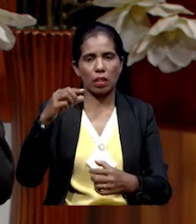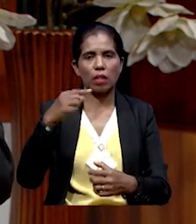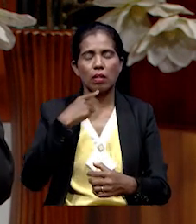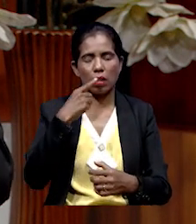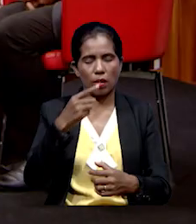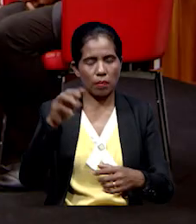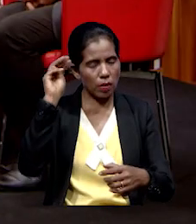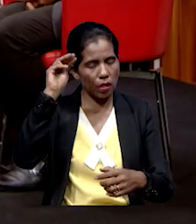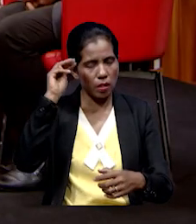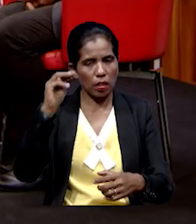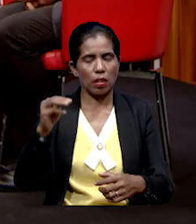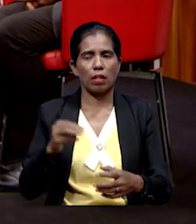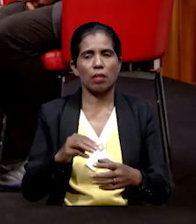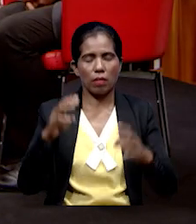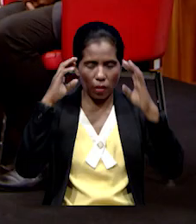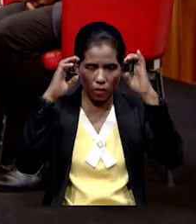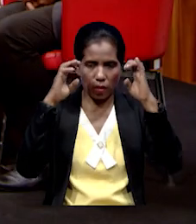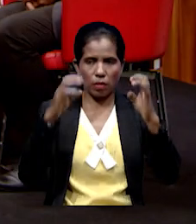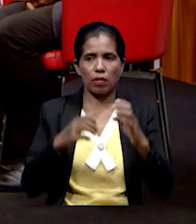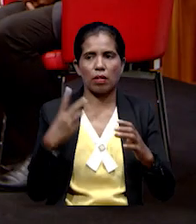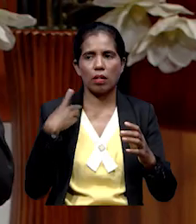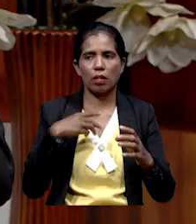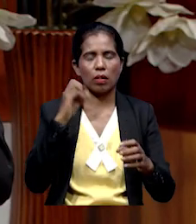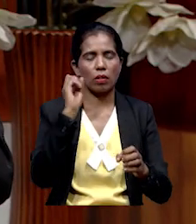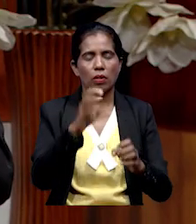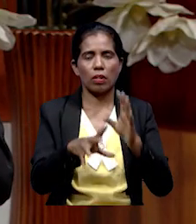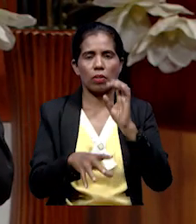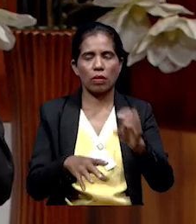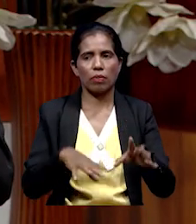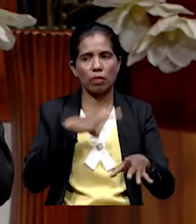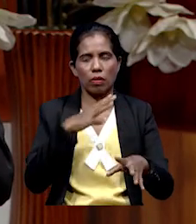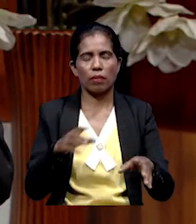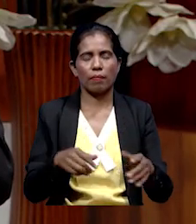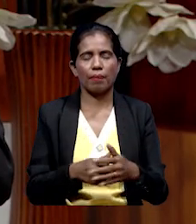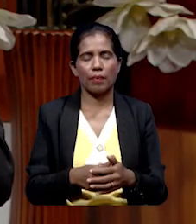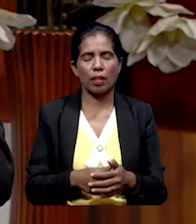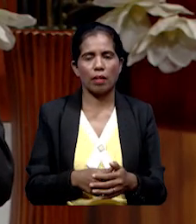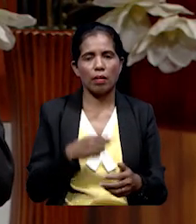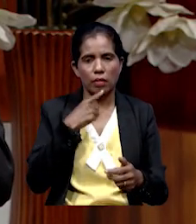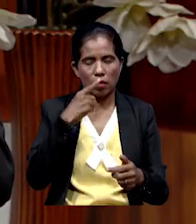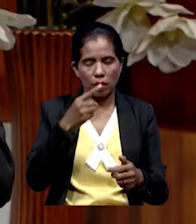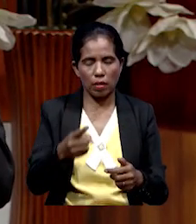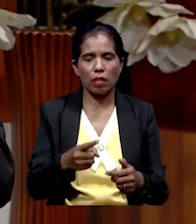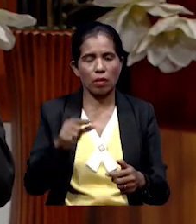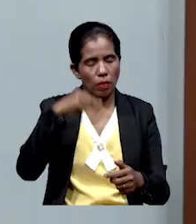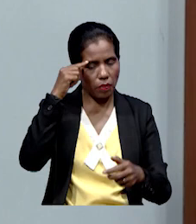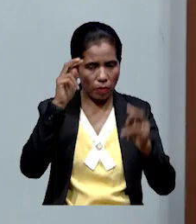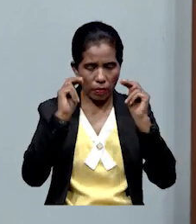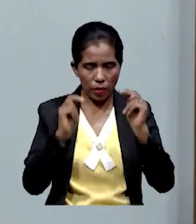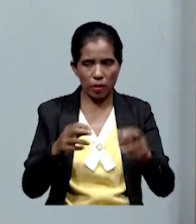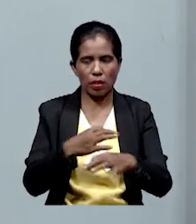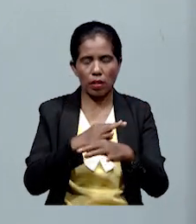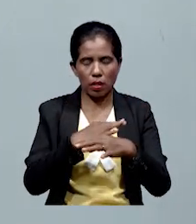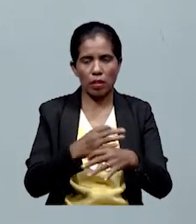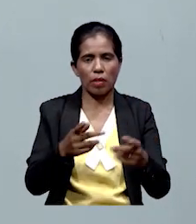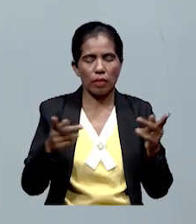Ministério da Educação, está tudo foi erva mal. Além de Ney Martinho Guzmão Moça Tetem, o governo precisa de